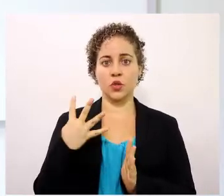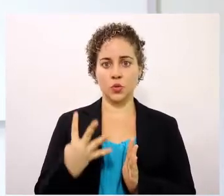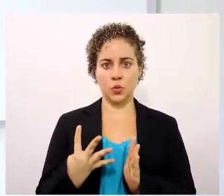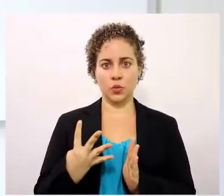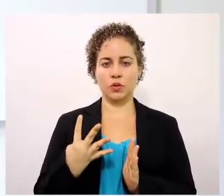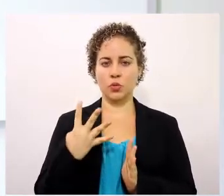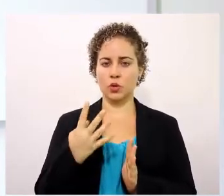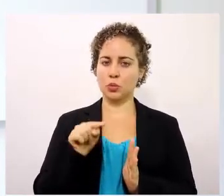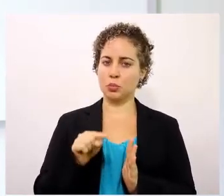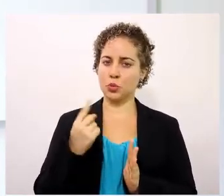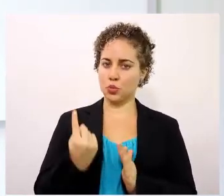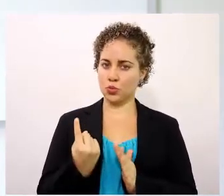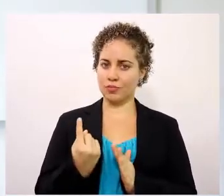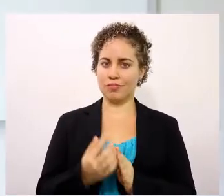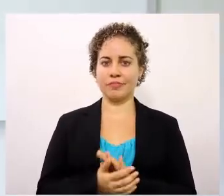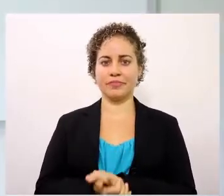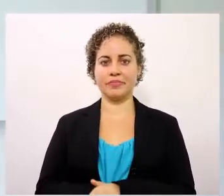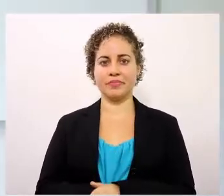3.4.1.